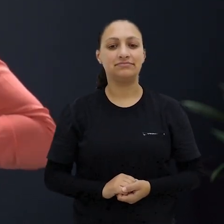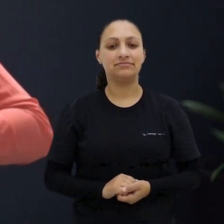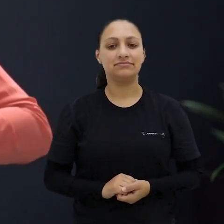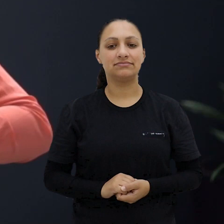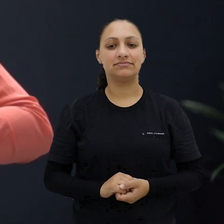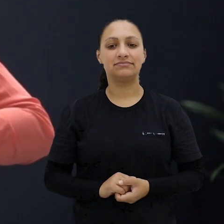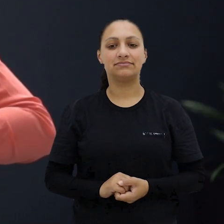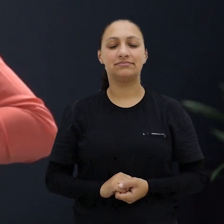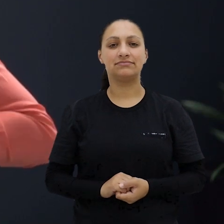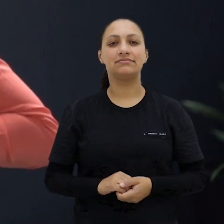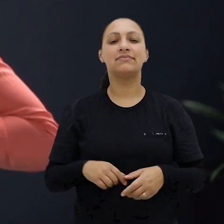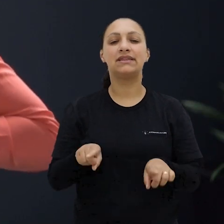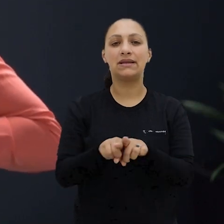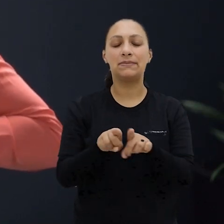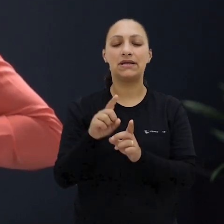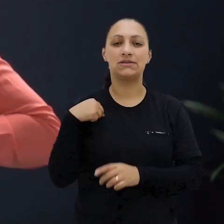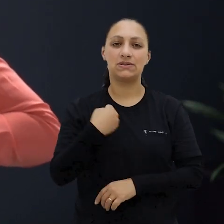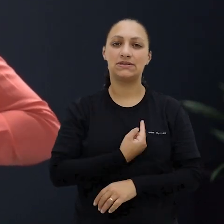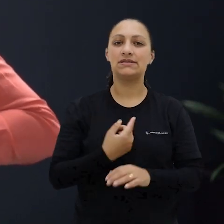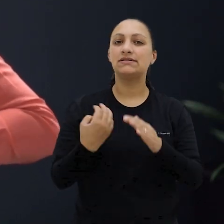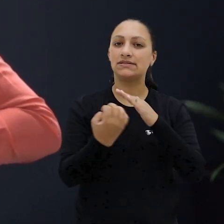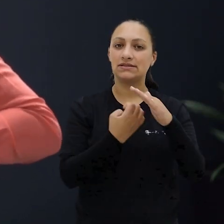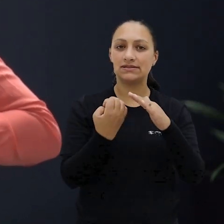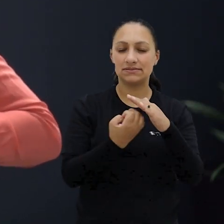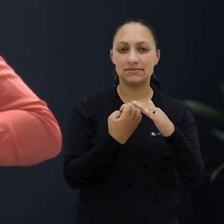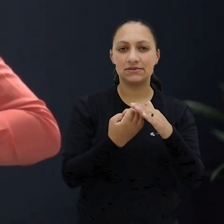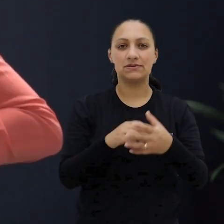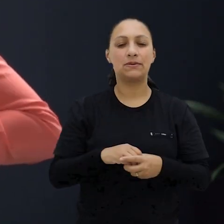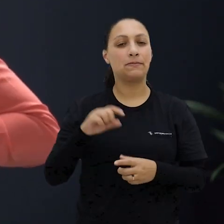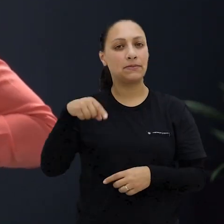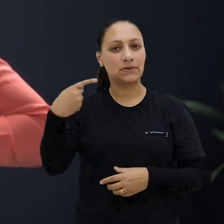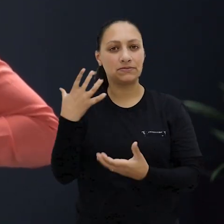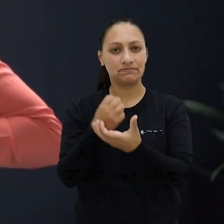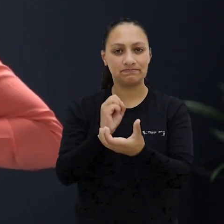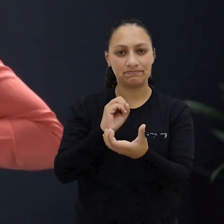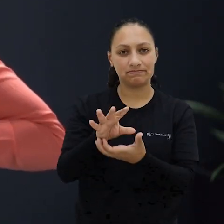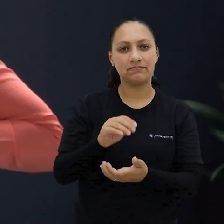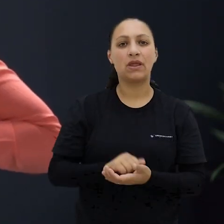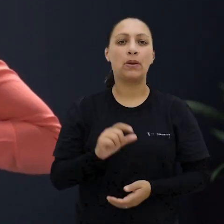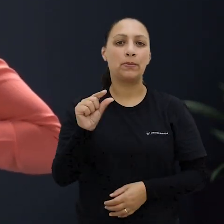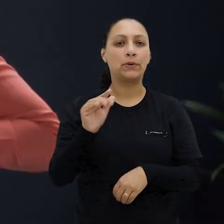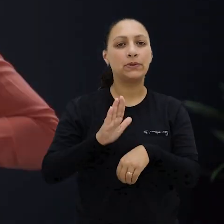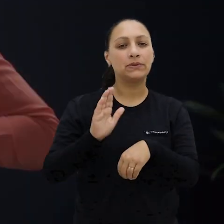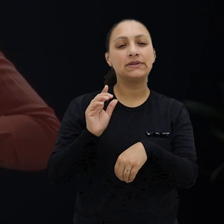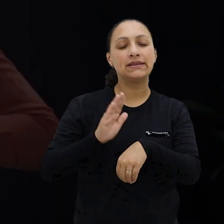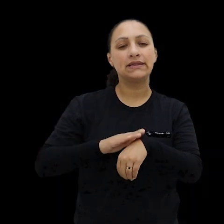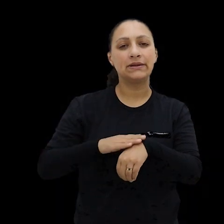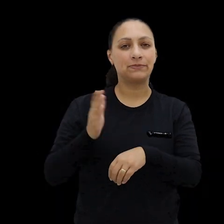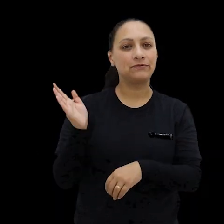Estamos aqui, siga as nossas empresas também. E o próximo episódio sai em breve.